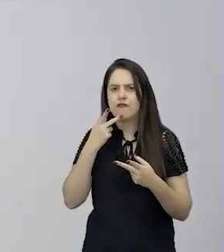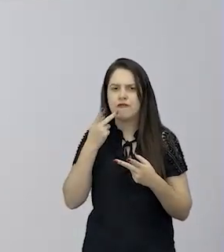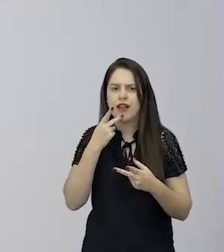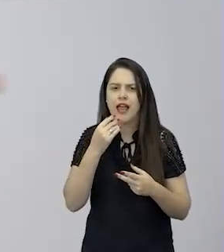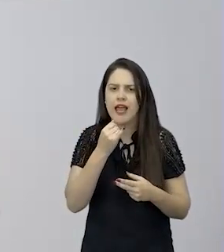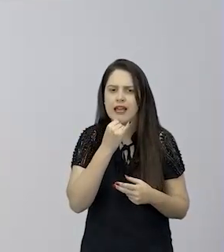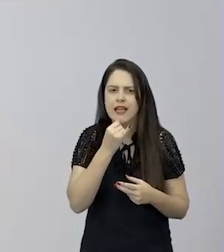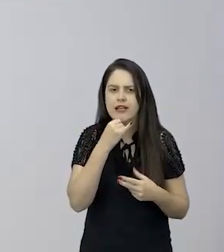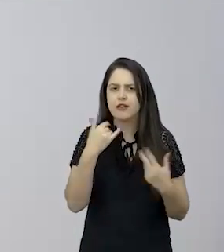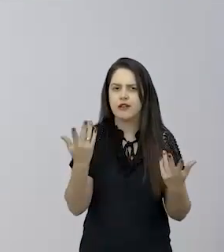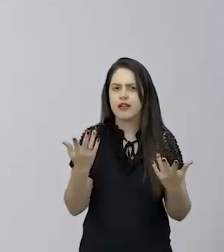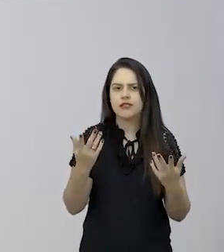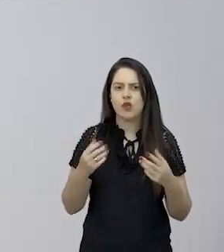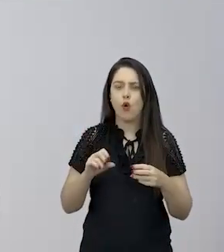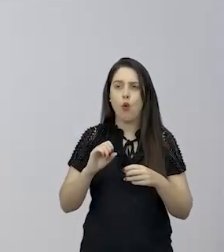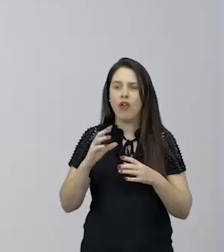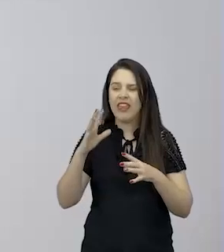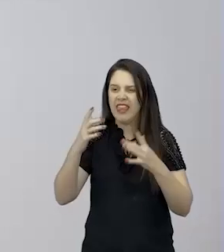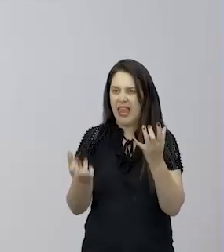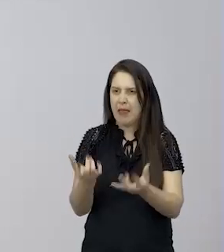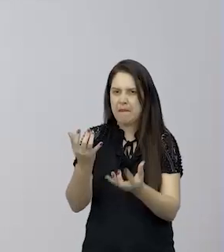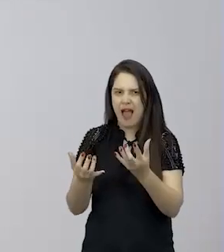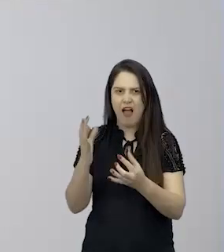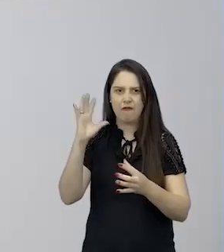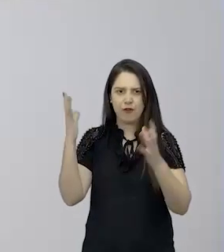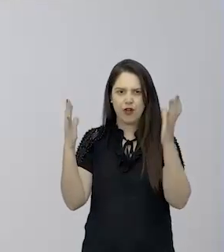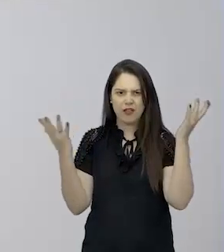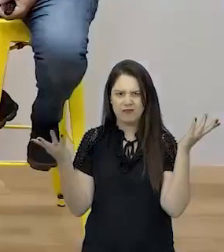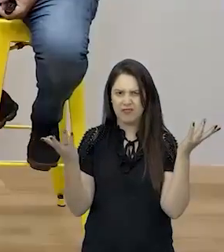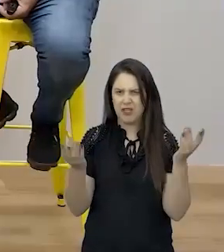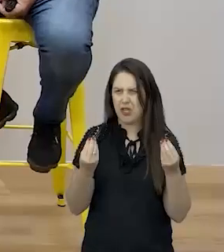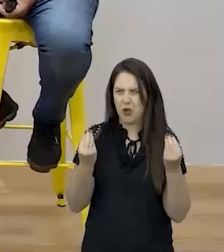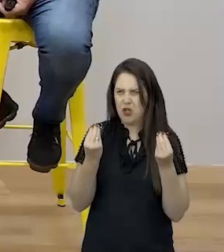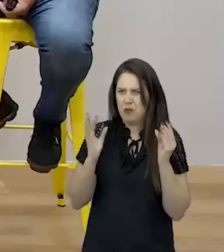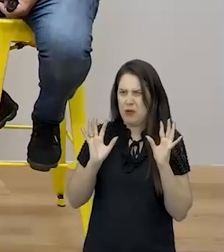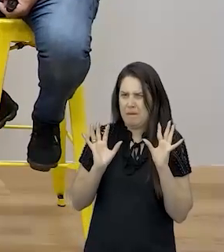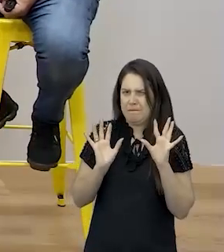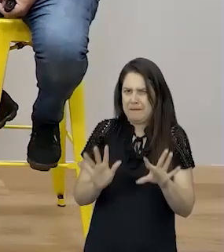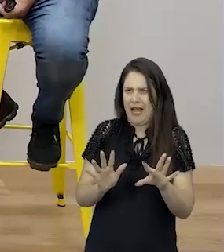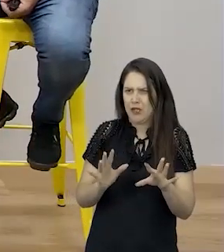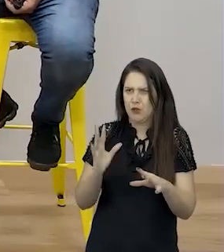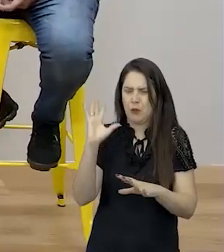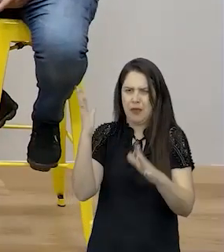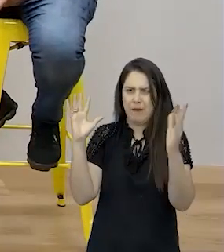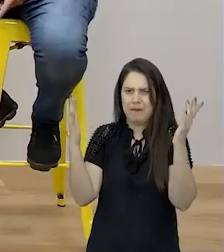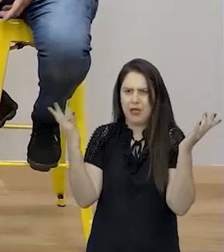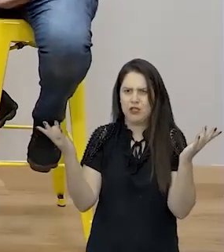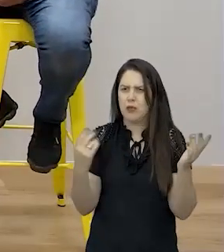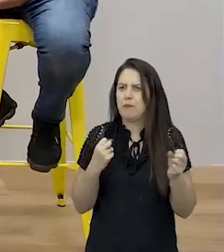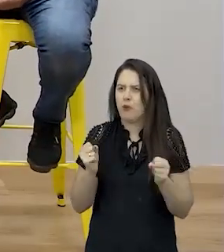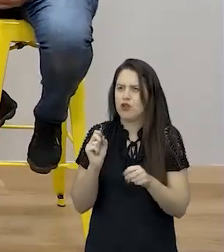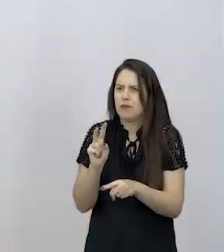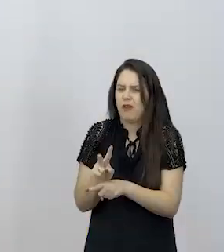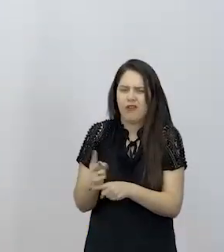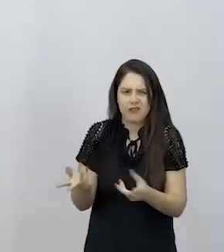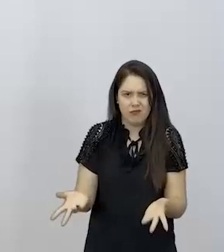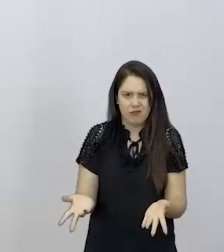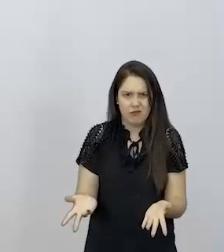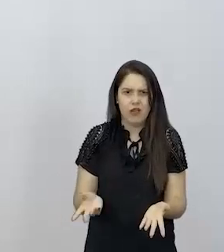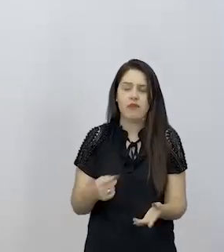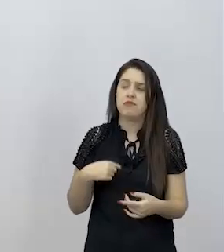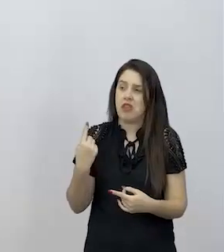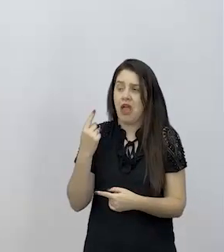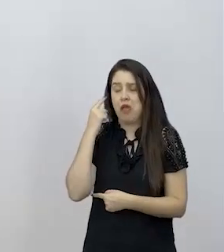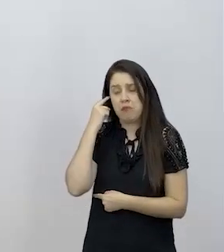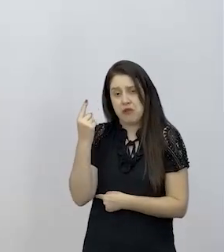queimadas em florestas e tudo mais. Que tipo de impacto no meio ambiente uma construção poderia causar? Ah, eu penso